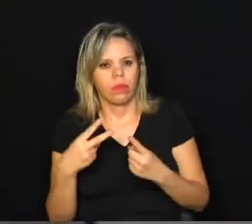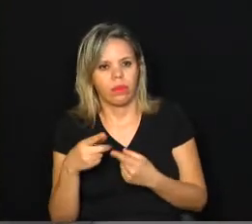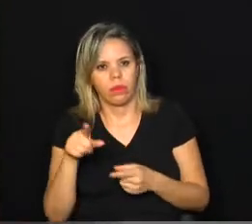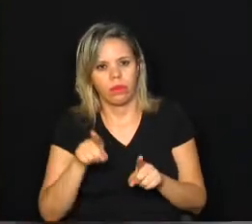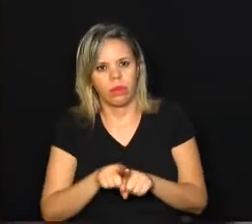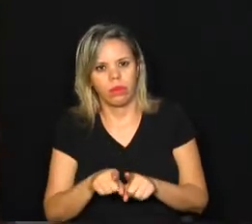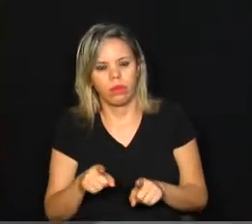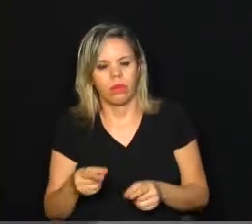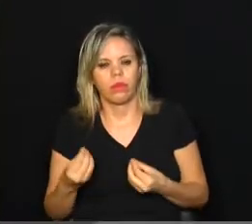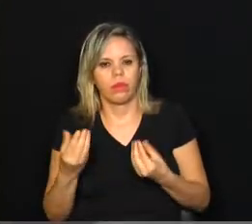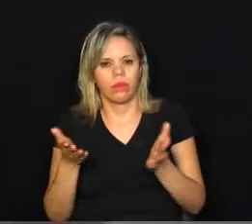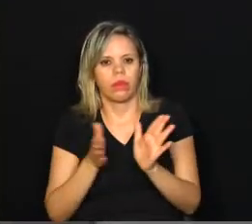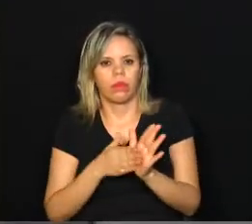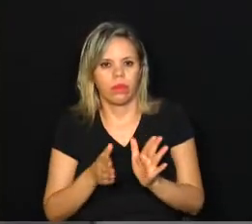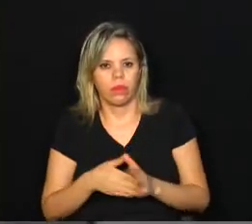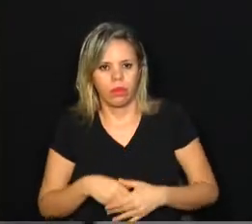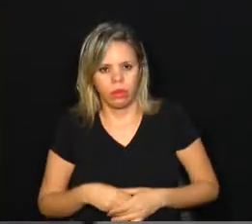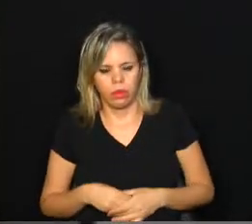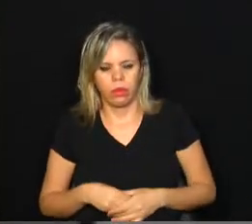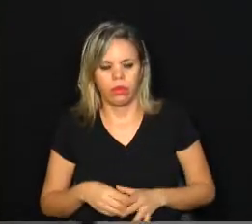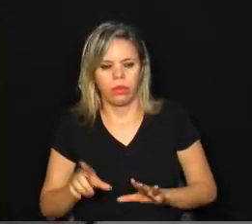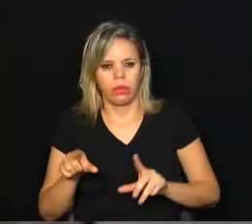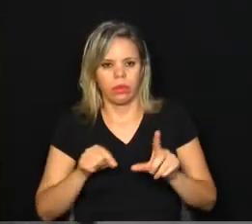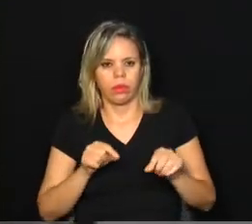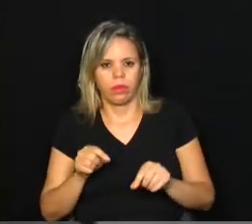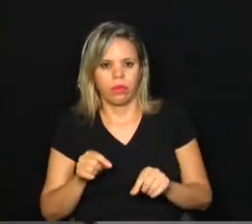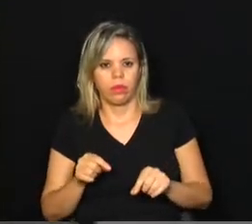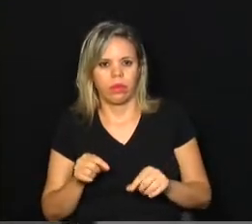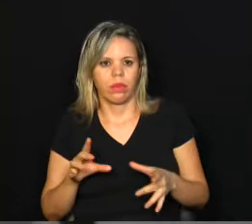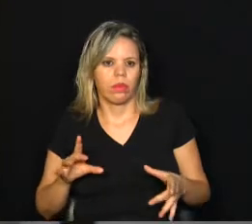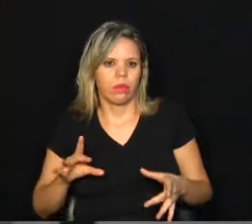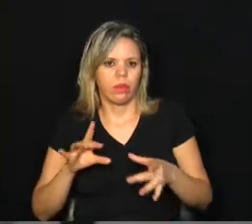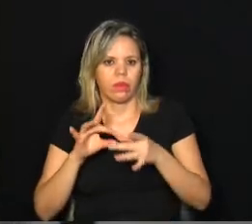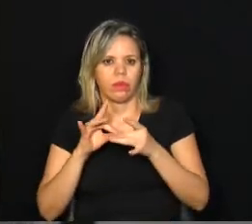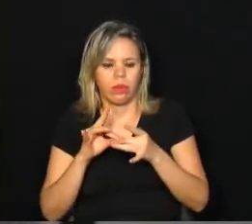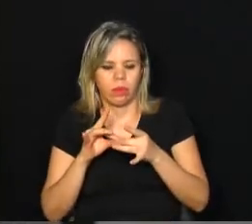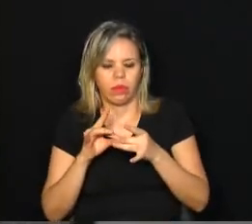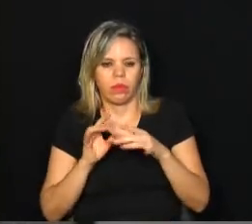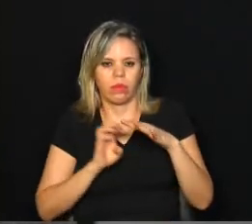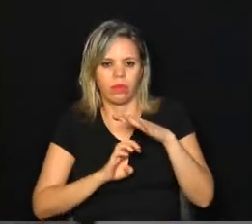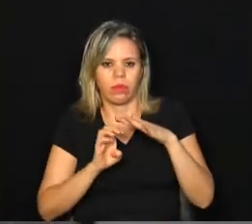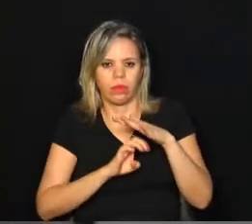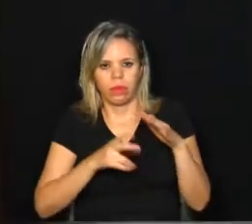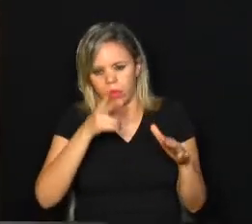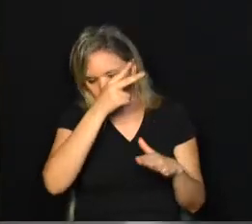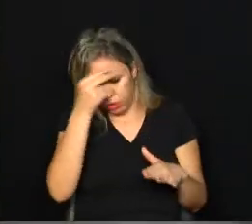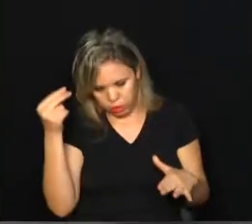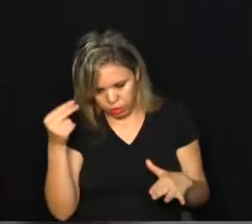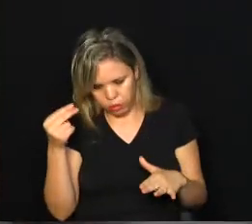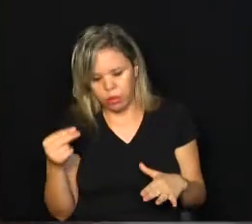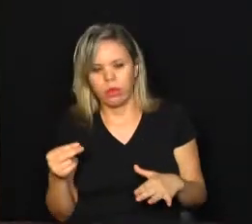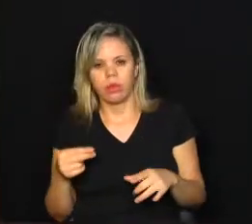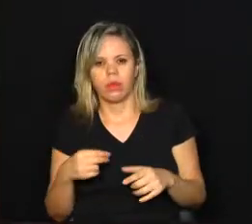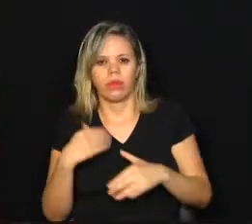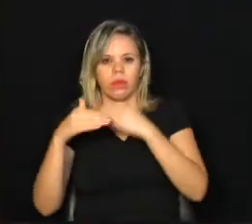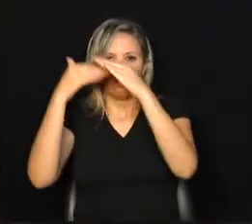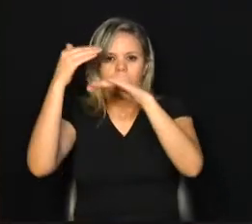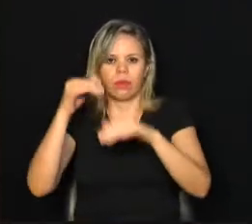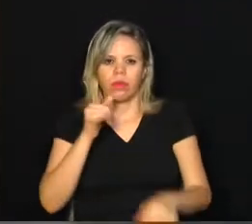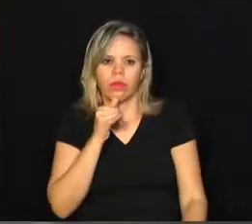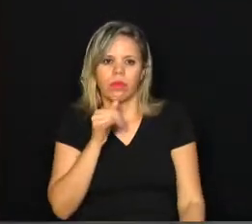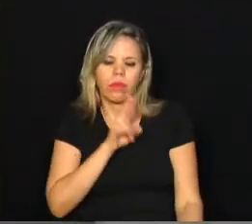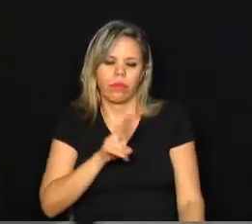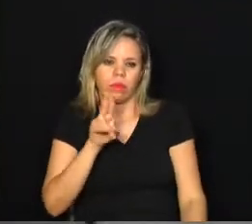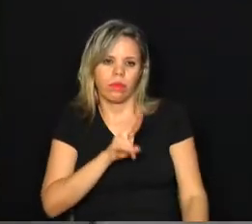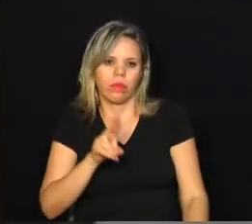poder oferecer como uma opção de parceria para as empresas público-privadas, para que elas se desenvolvam